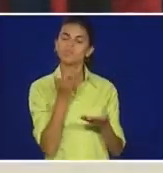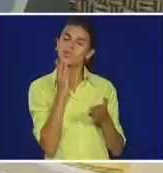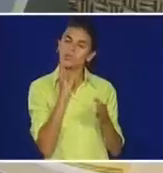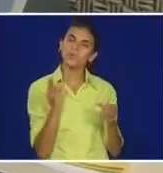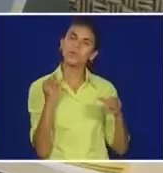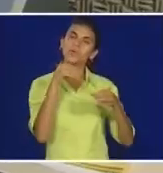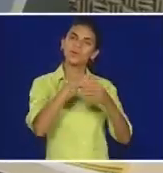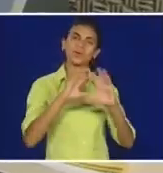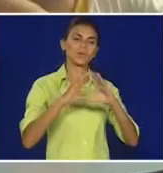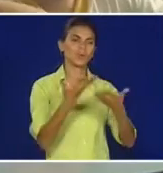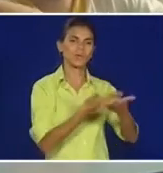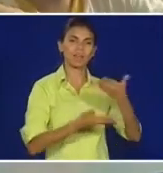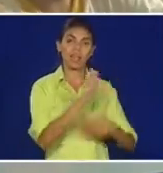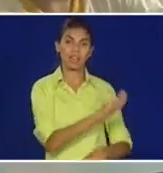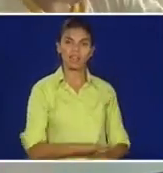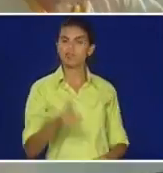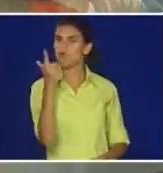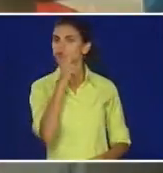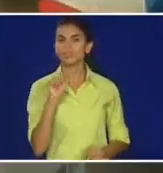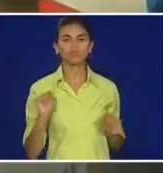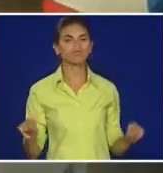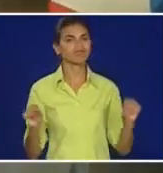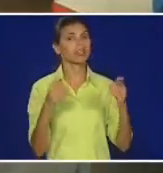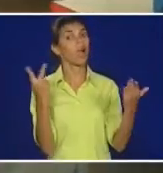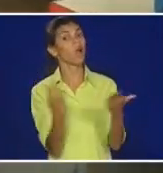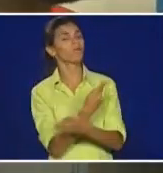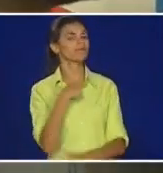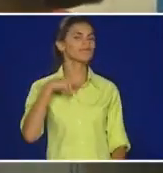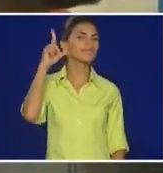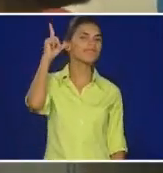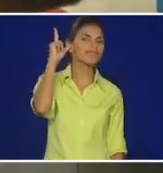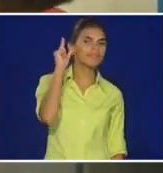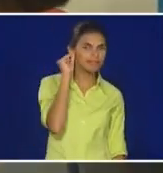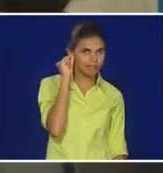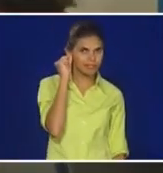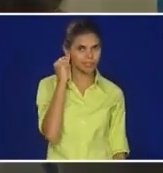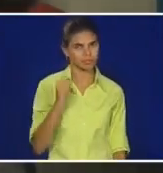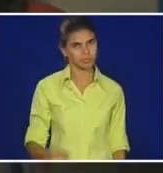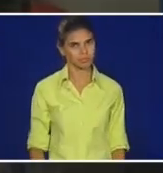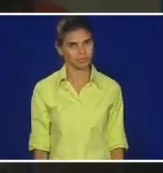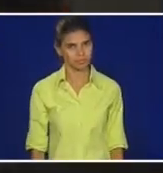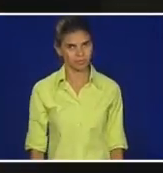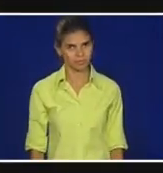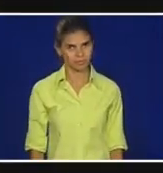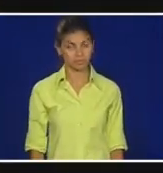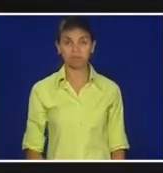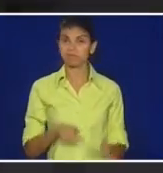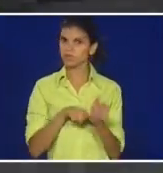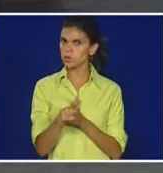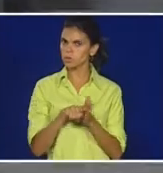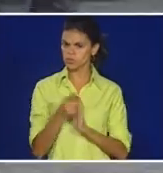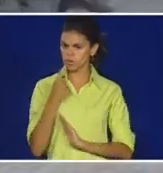para a educação e a integração da criança em todos os casos de perda auditiva.